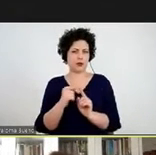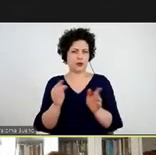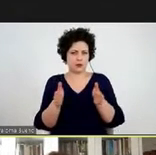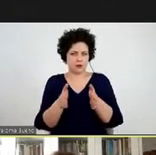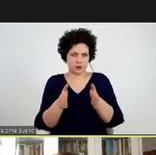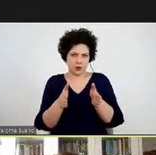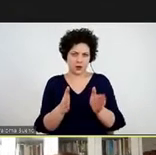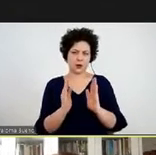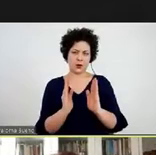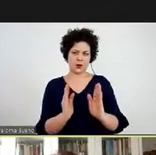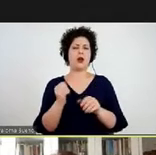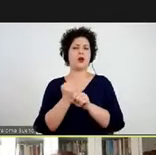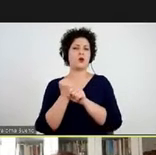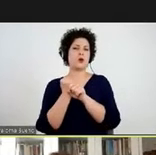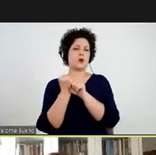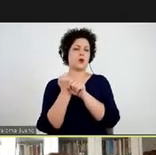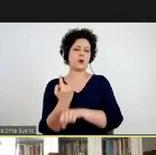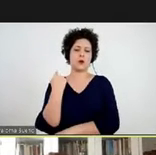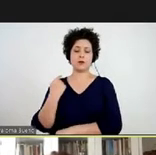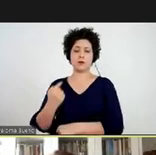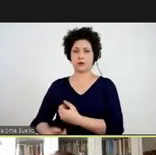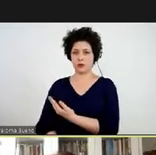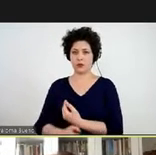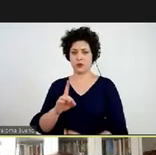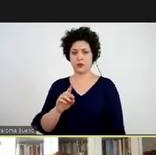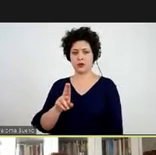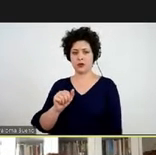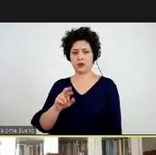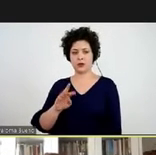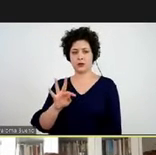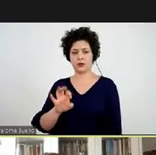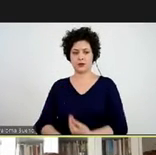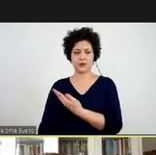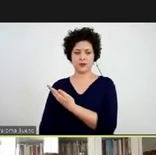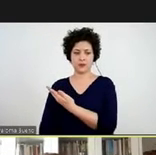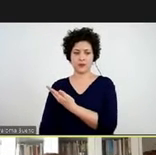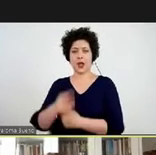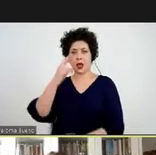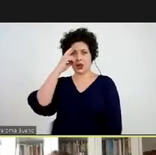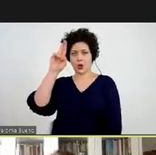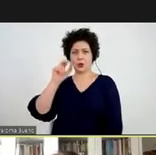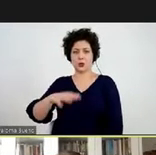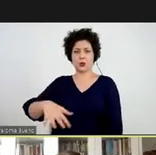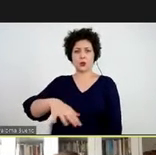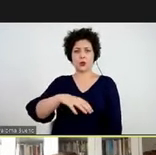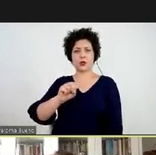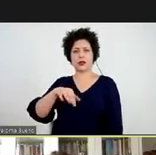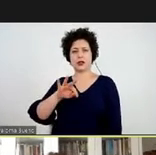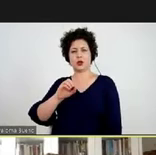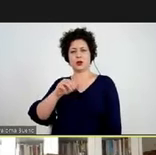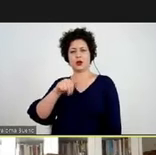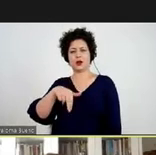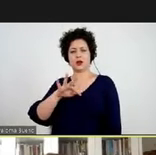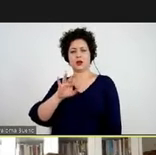A capela foi construída por Duarte Lemos, proprietário da então Ilha de Santo Antônio, e